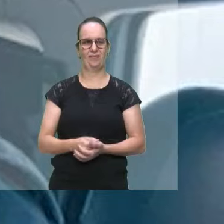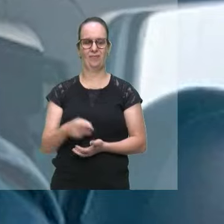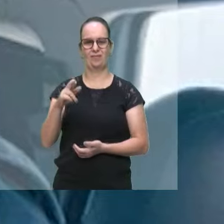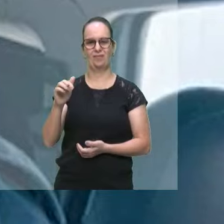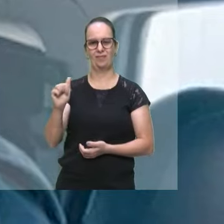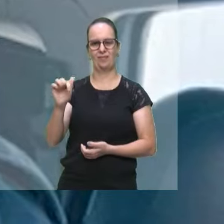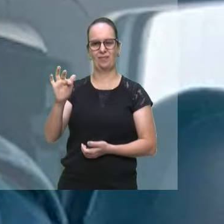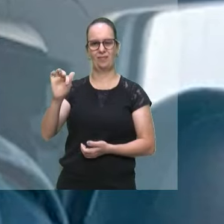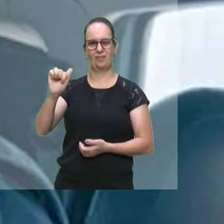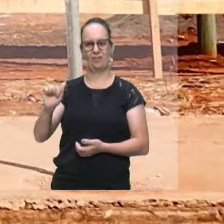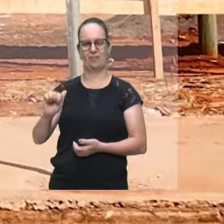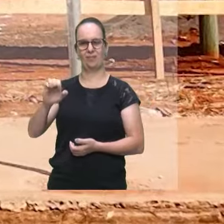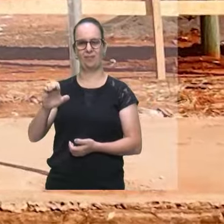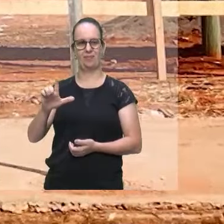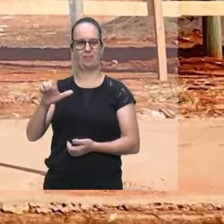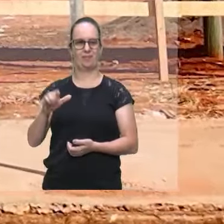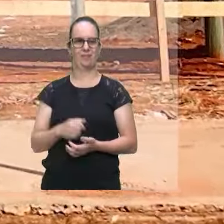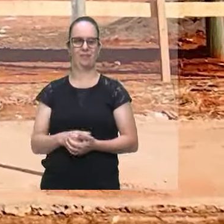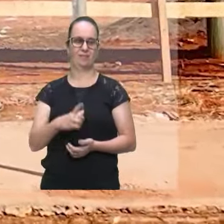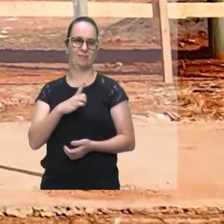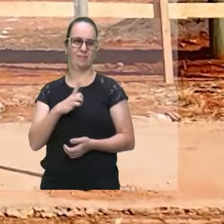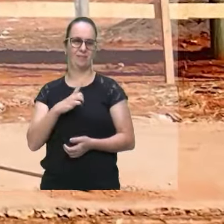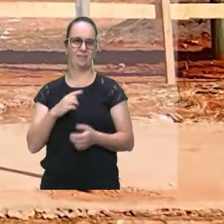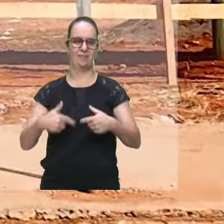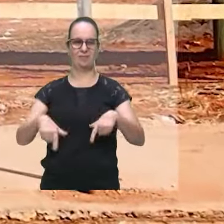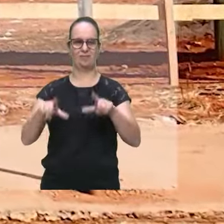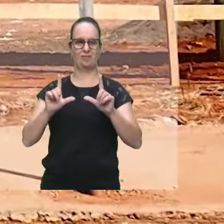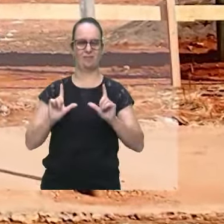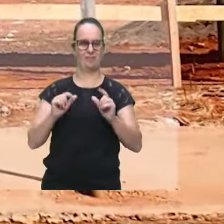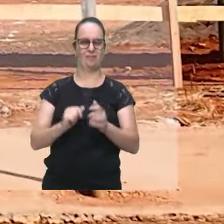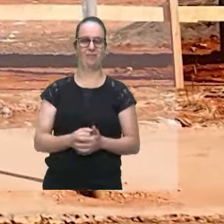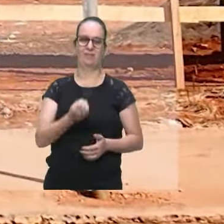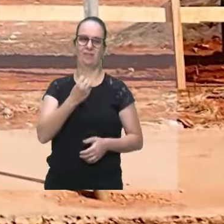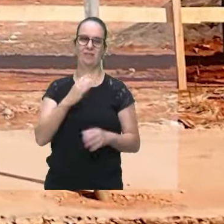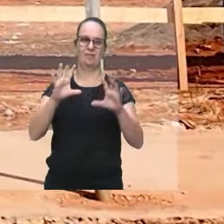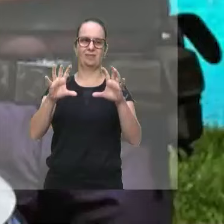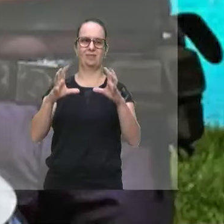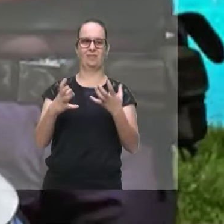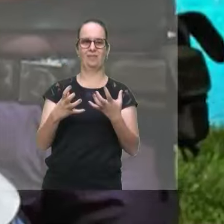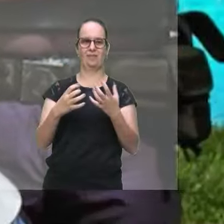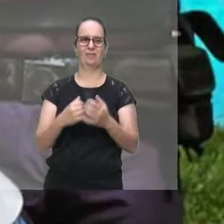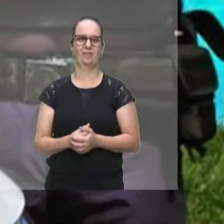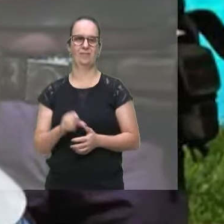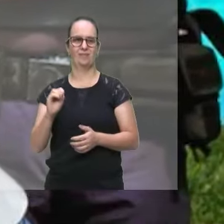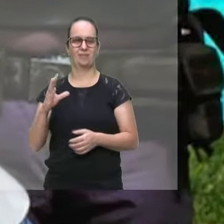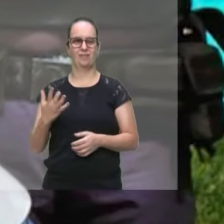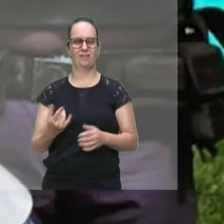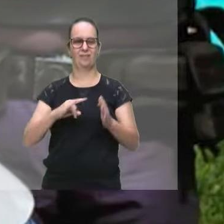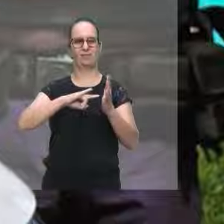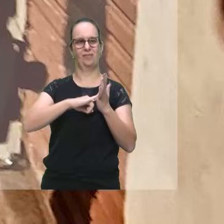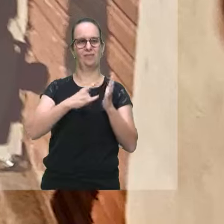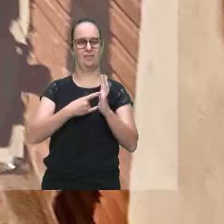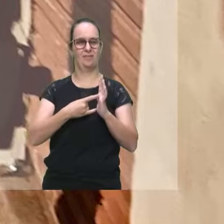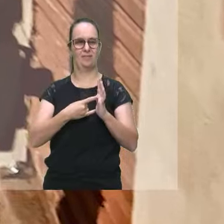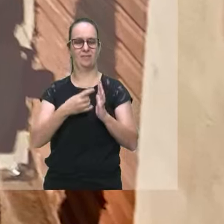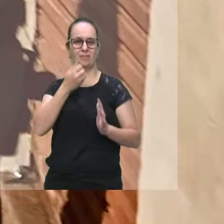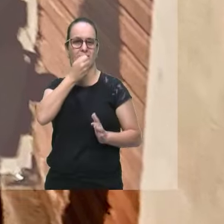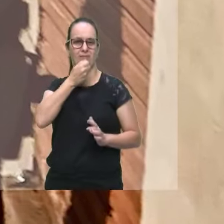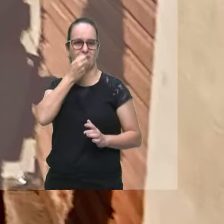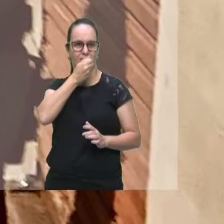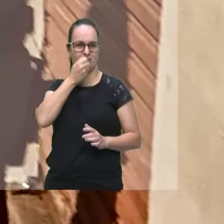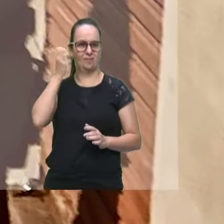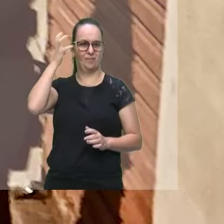me sinto honrado em servir a população cisense e pelo reconhecimento dessa casa. Sabe que o trabalho de vocês não é nada fácil. Não,